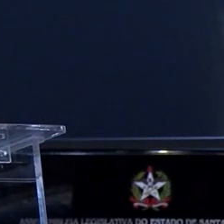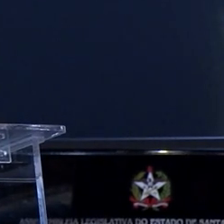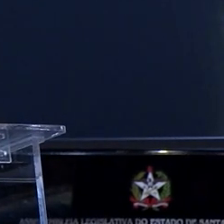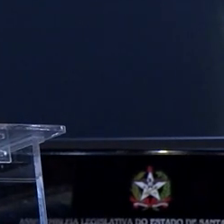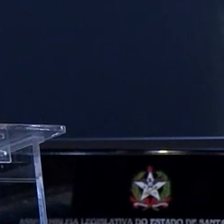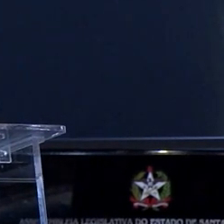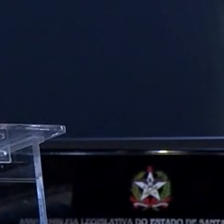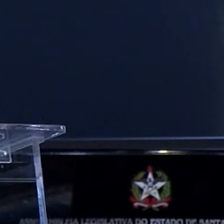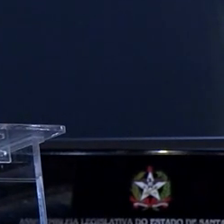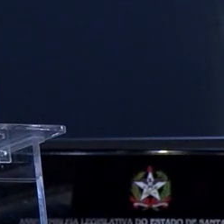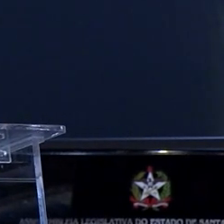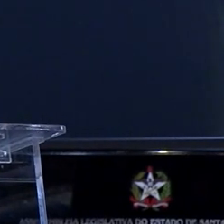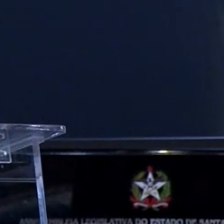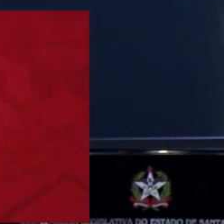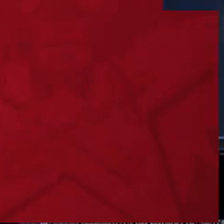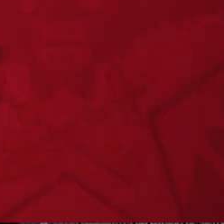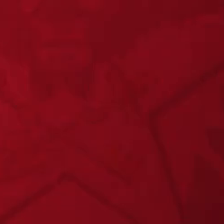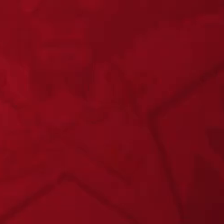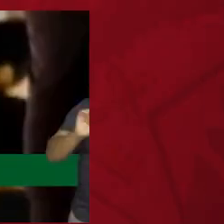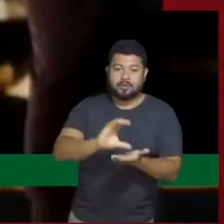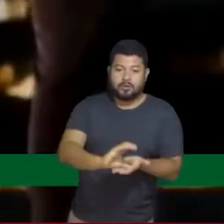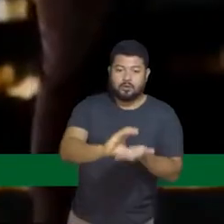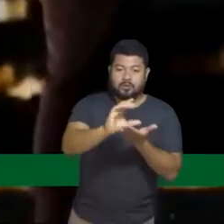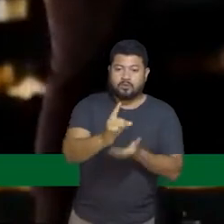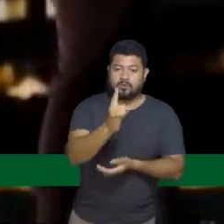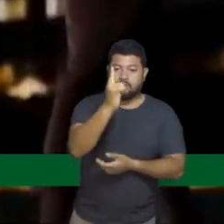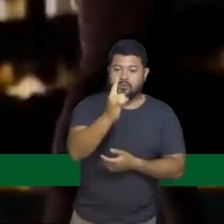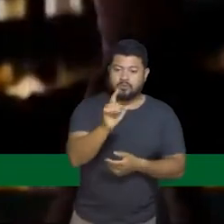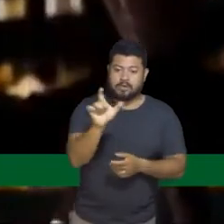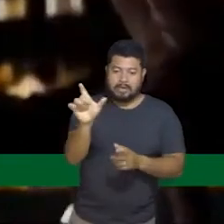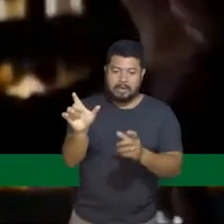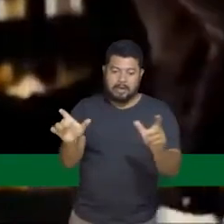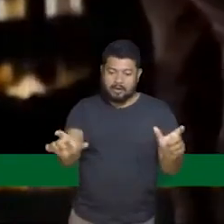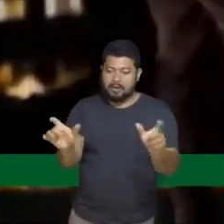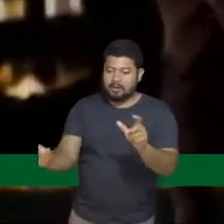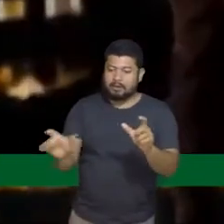presença da cultura gaúcha aqui no estado. Temos hoje